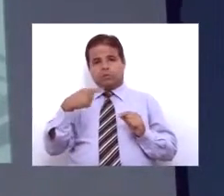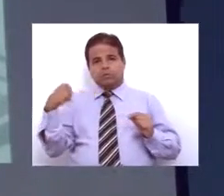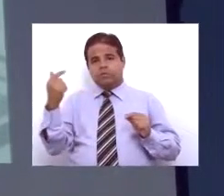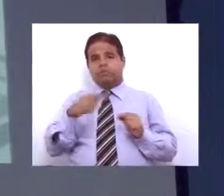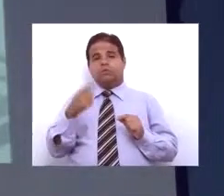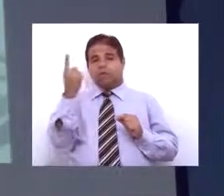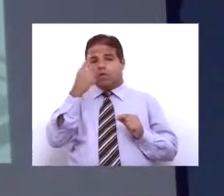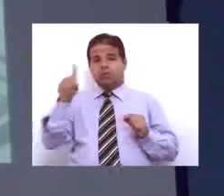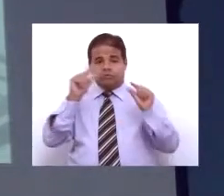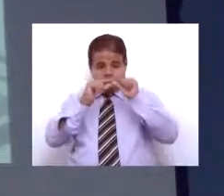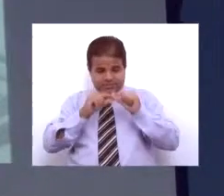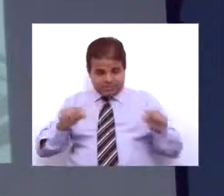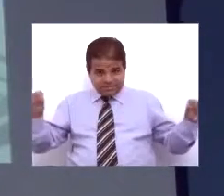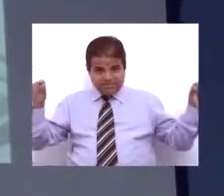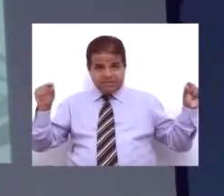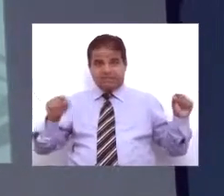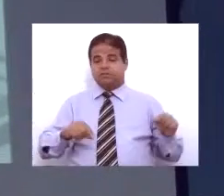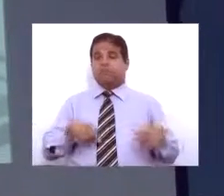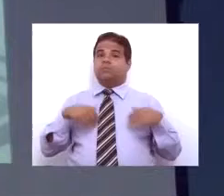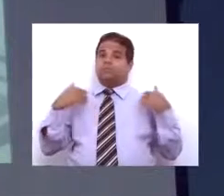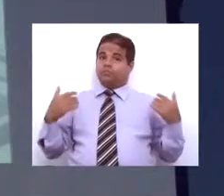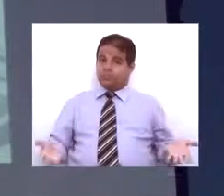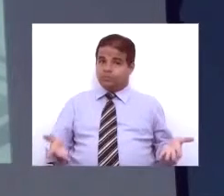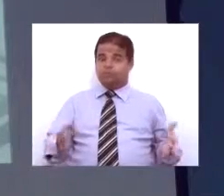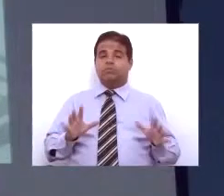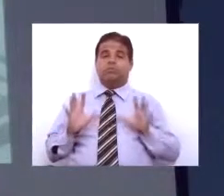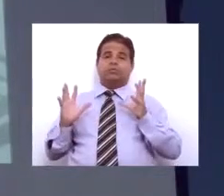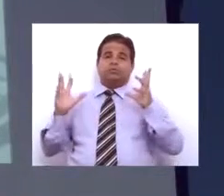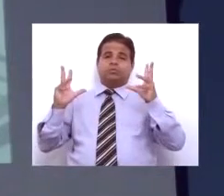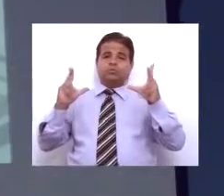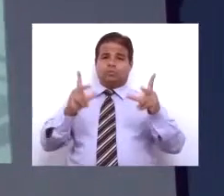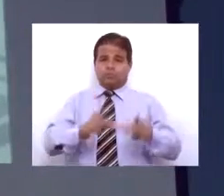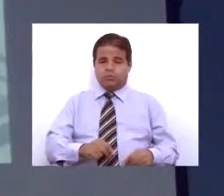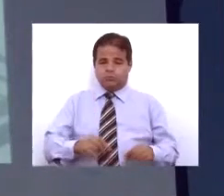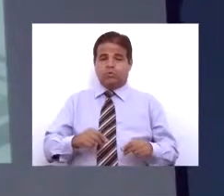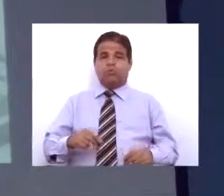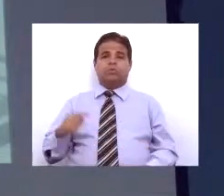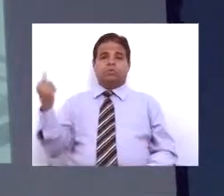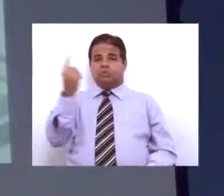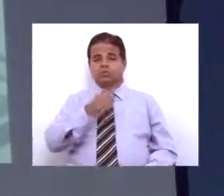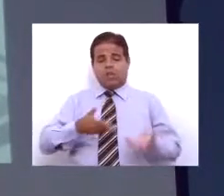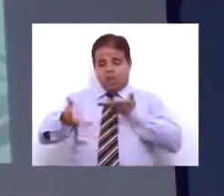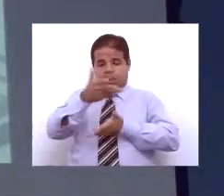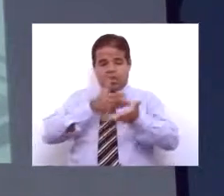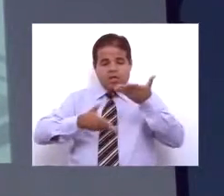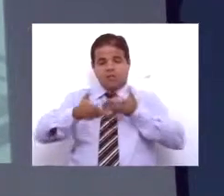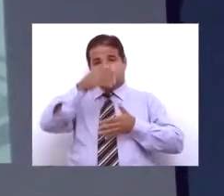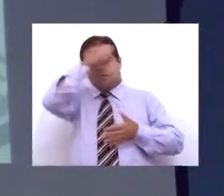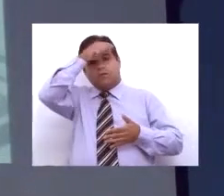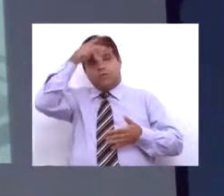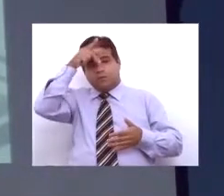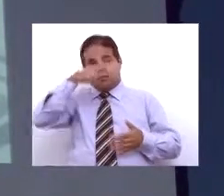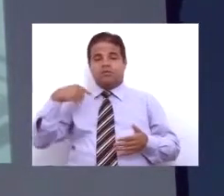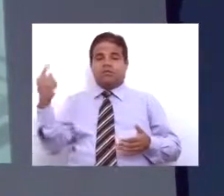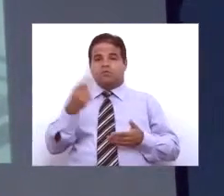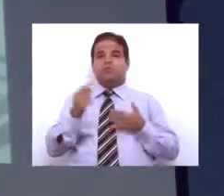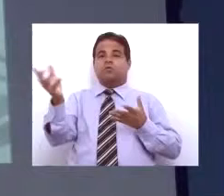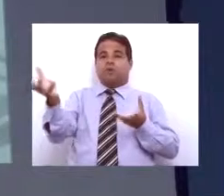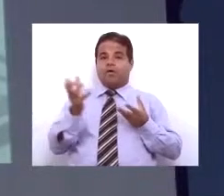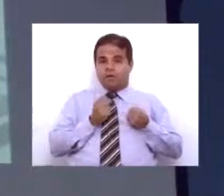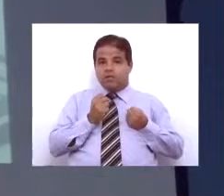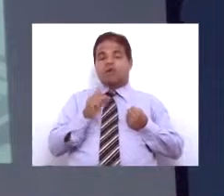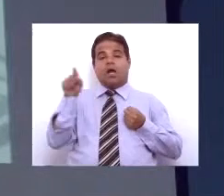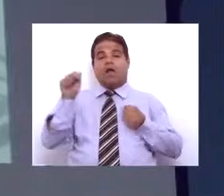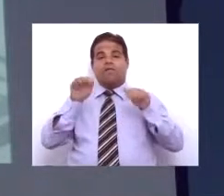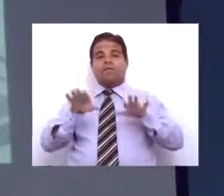na última linha não obstante todo barulho que se fala da relação da prefeitura com os fornecedores aqui